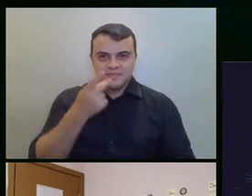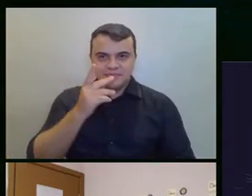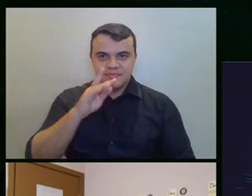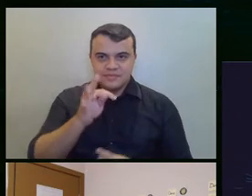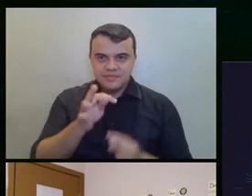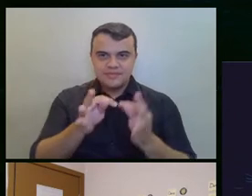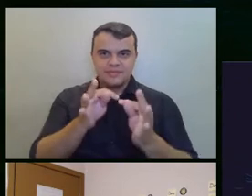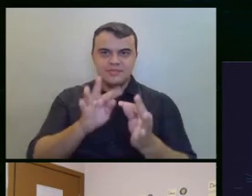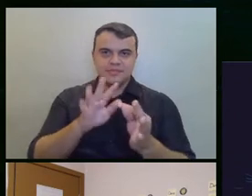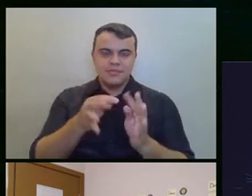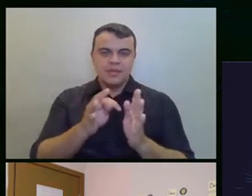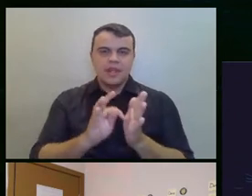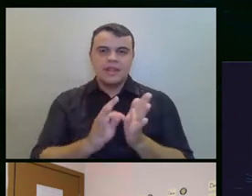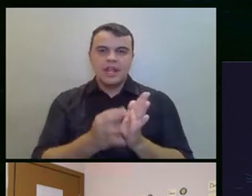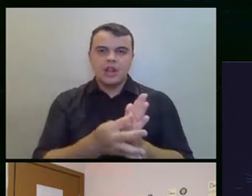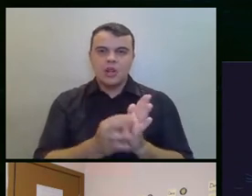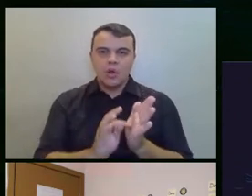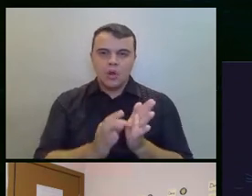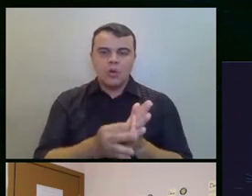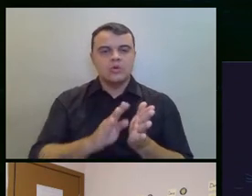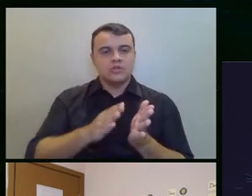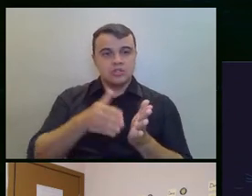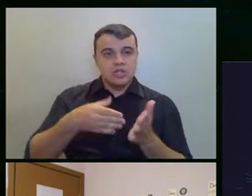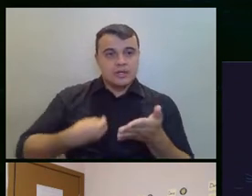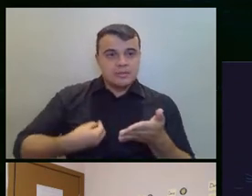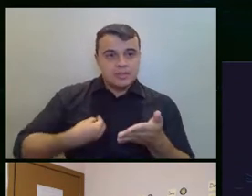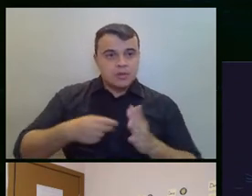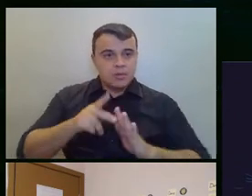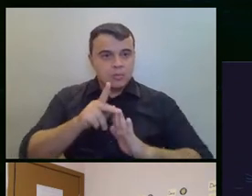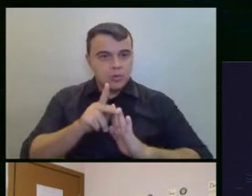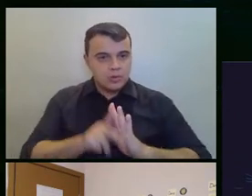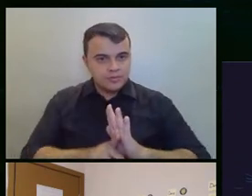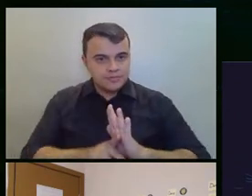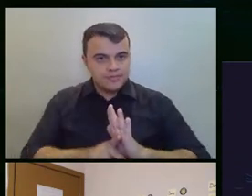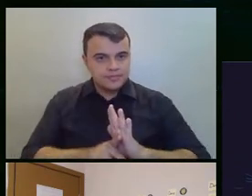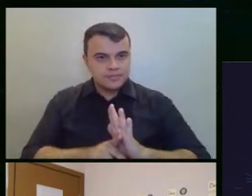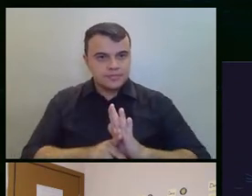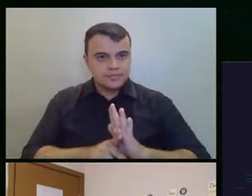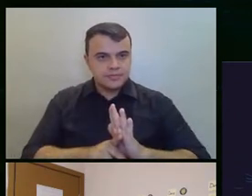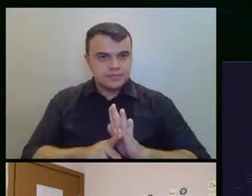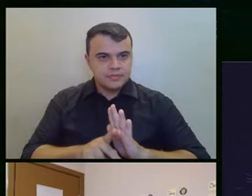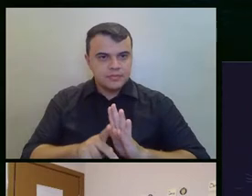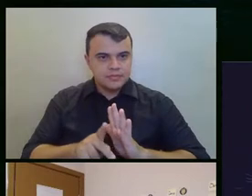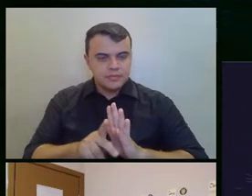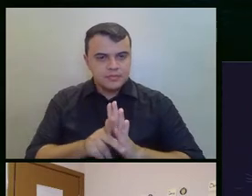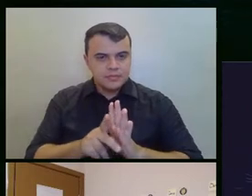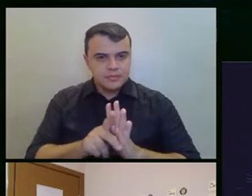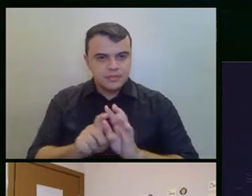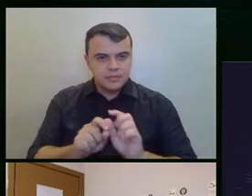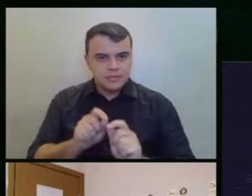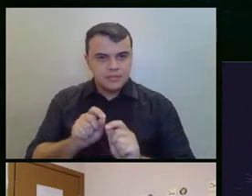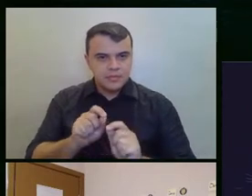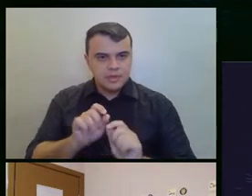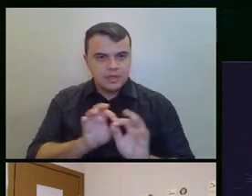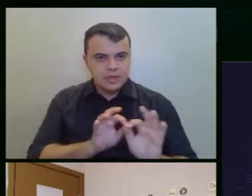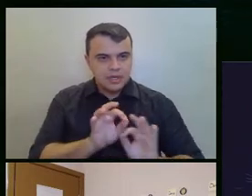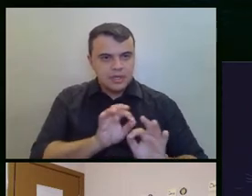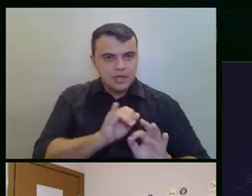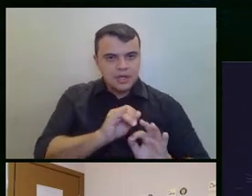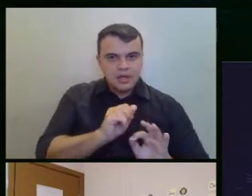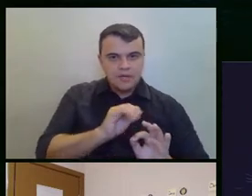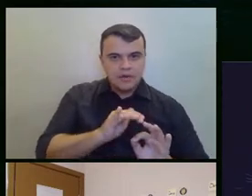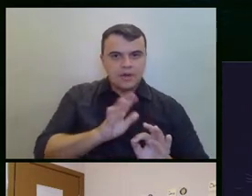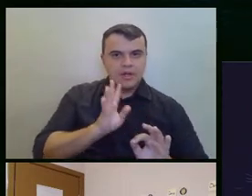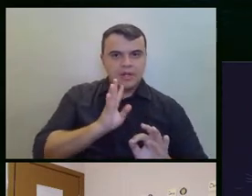tecnólogo tem o pessoal que tá participando de alguns projetos relacionados a questões de infraestrutura Da hora